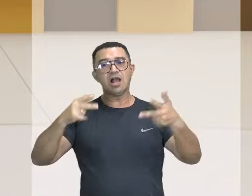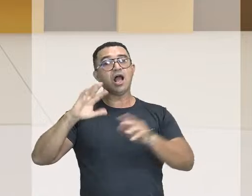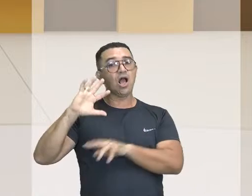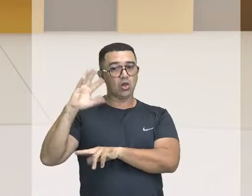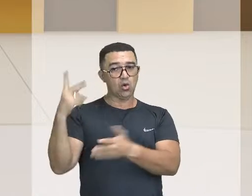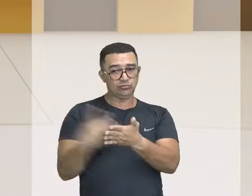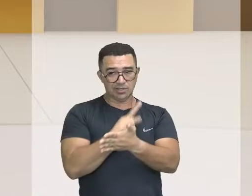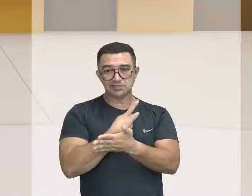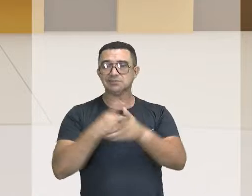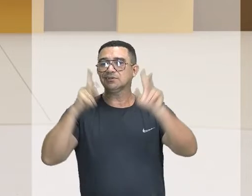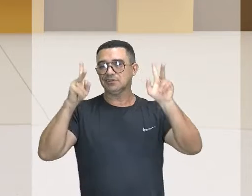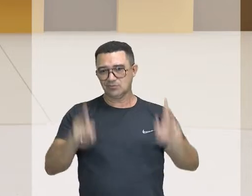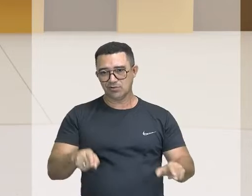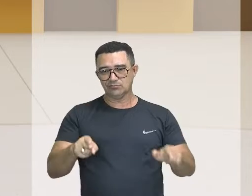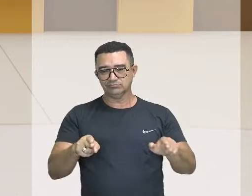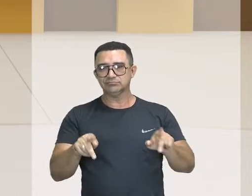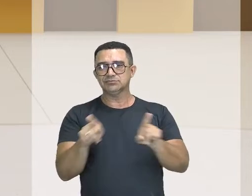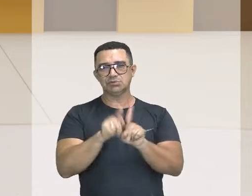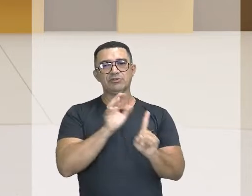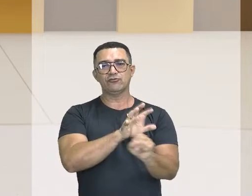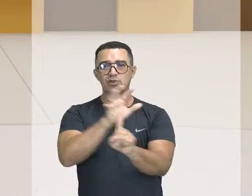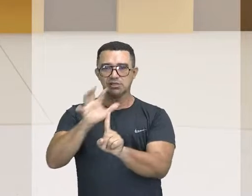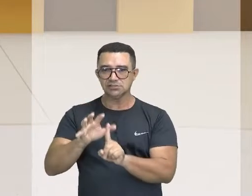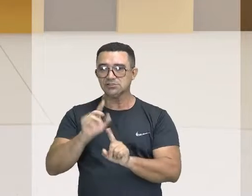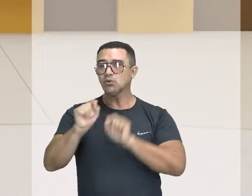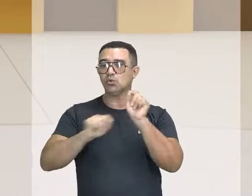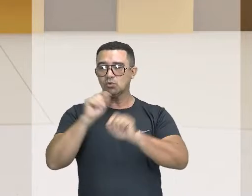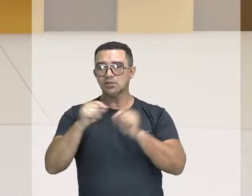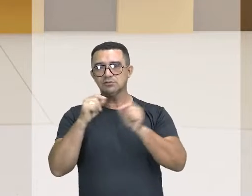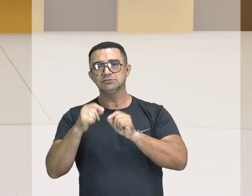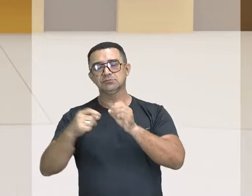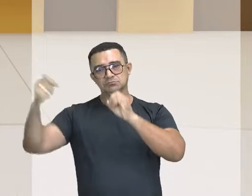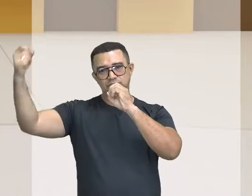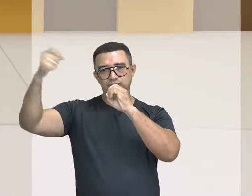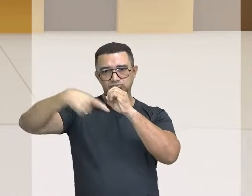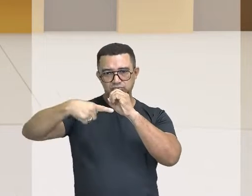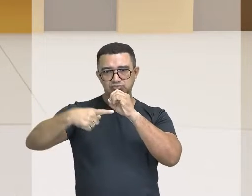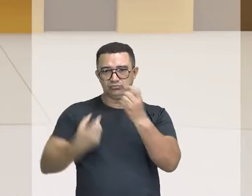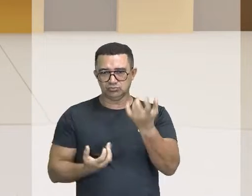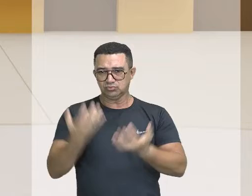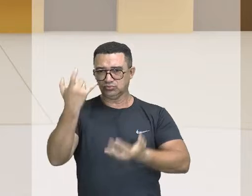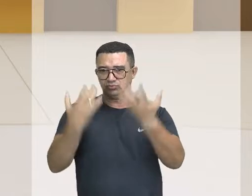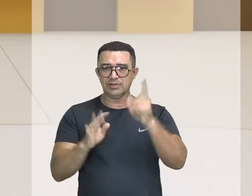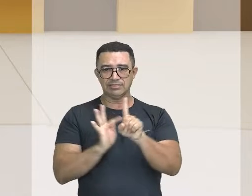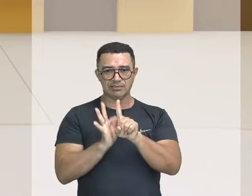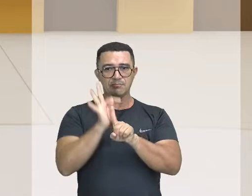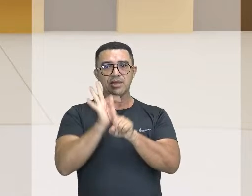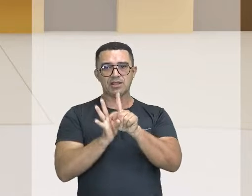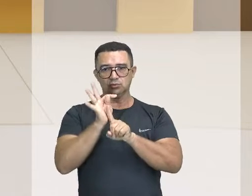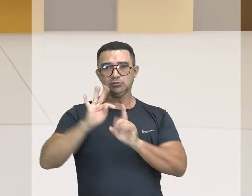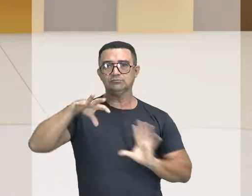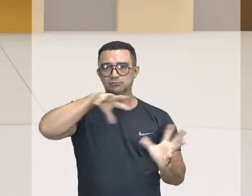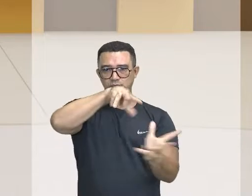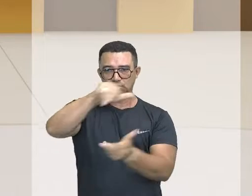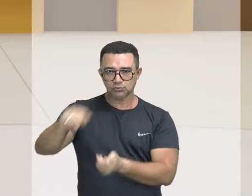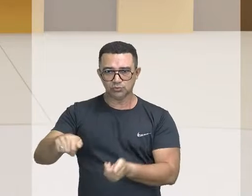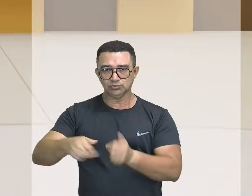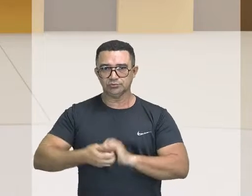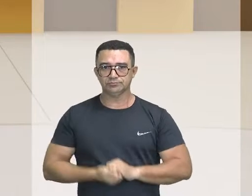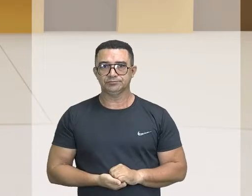eles podem interferir bastante nessa questão do aquecimento global e a gente vai ver alguns deles que são os mecanismos de feedback, no caso